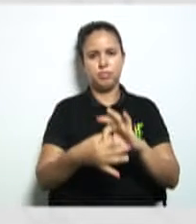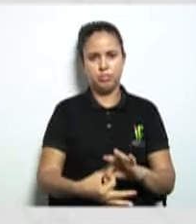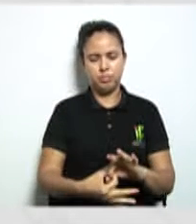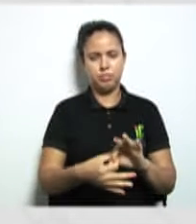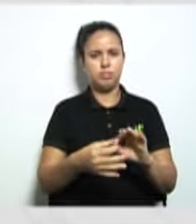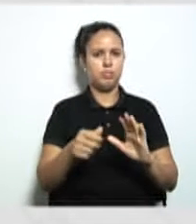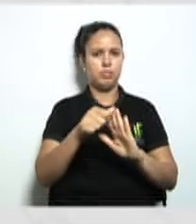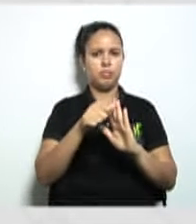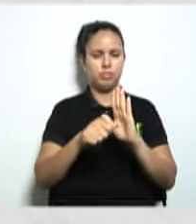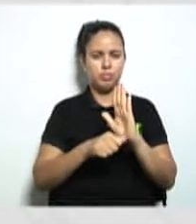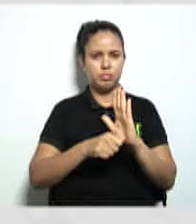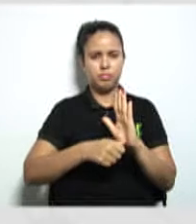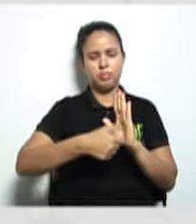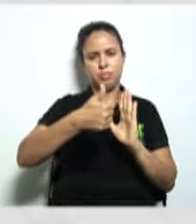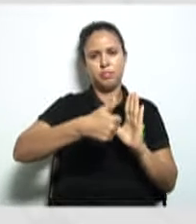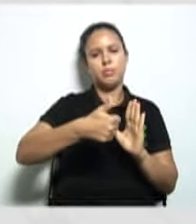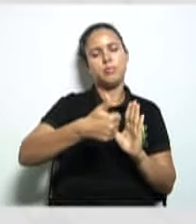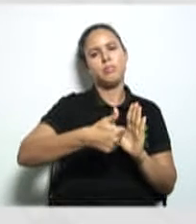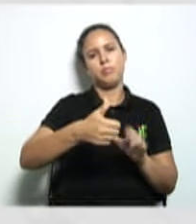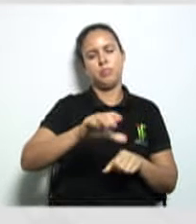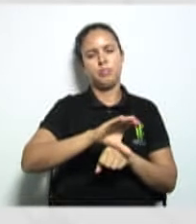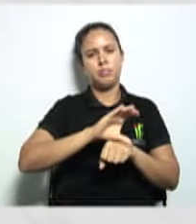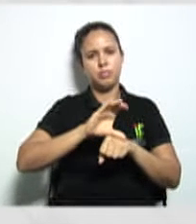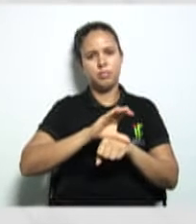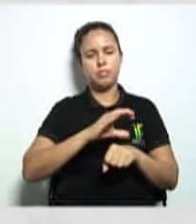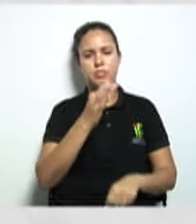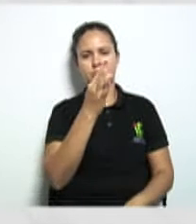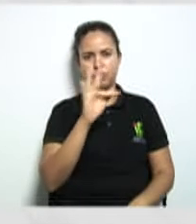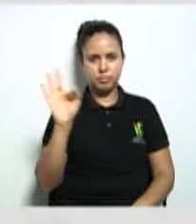artigo 1º da Constituição Federal.